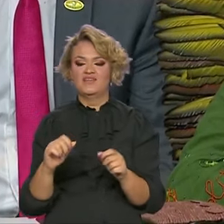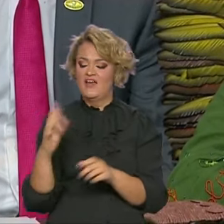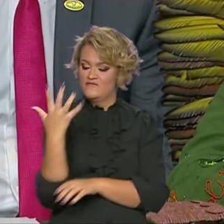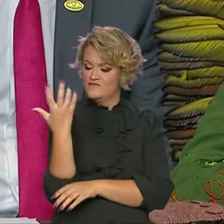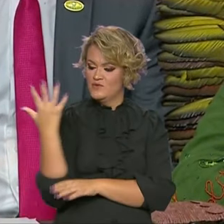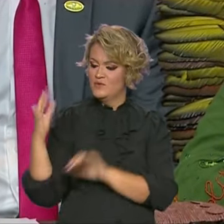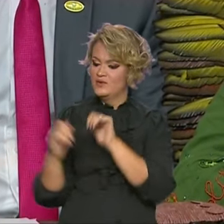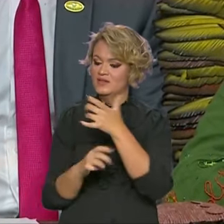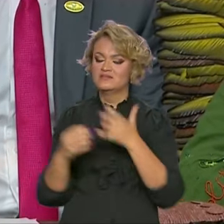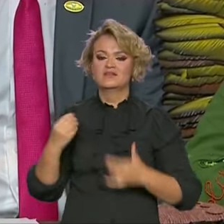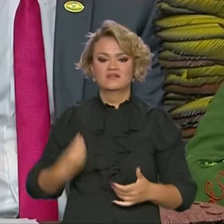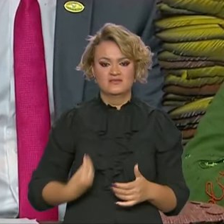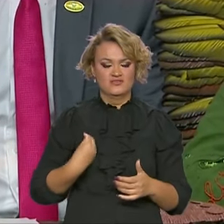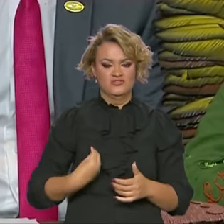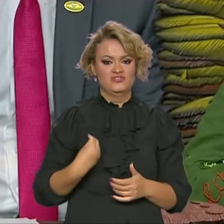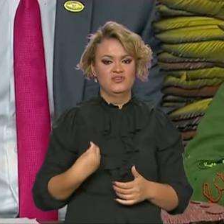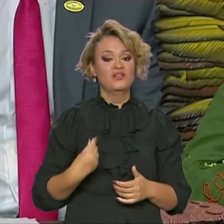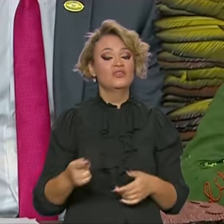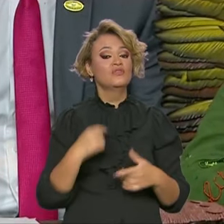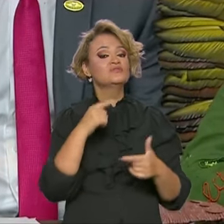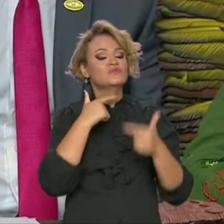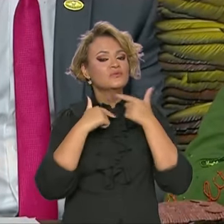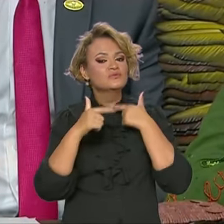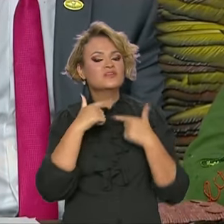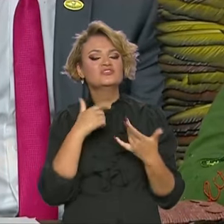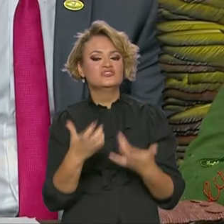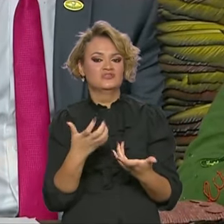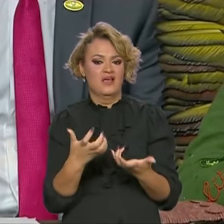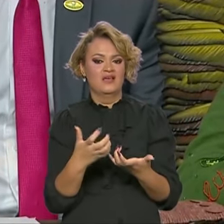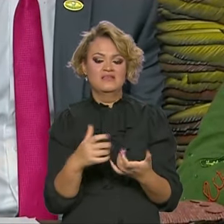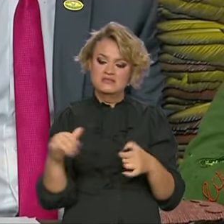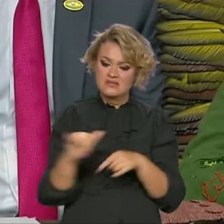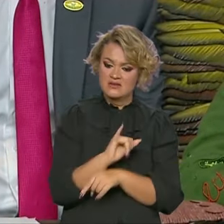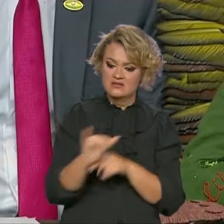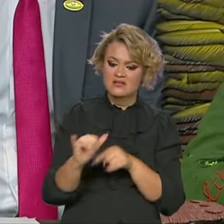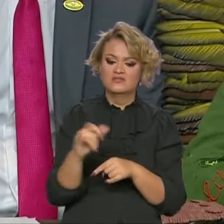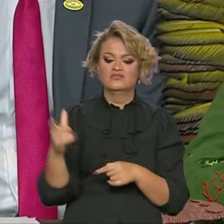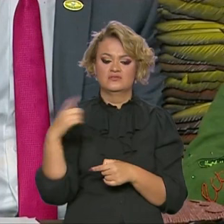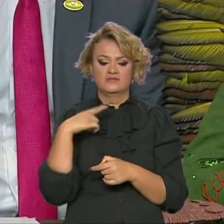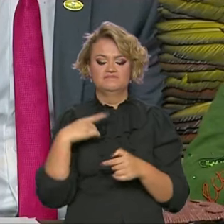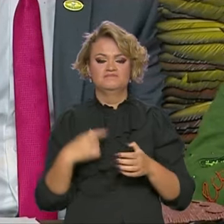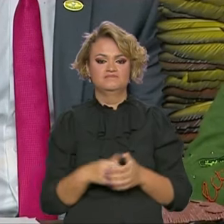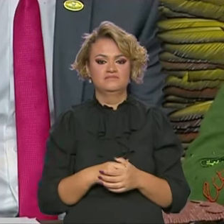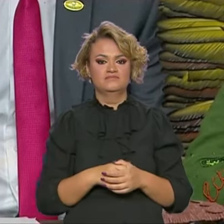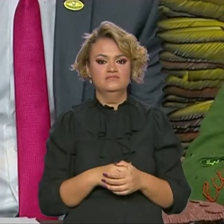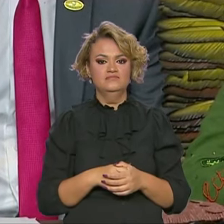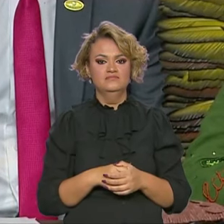viva. Temos vontade política e um compromisso estratégico com essa agenda.